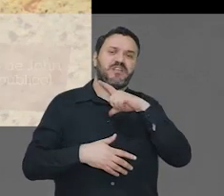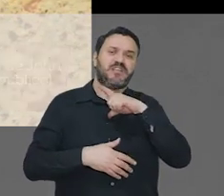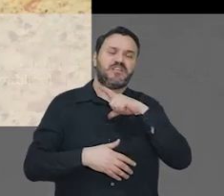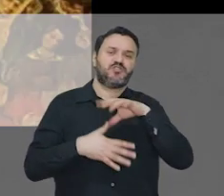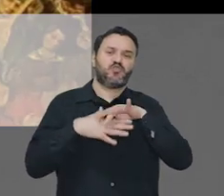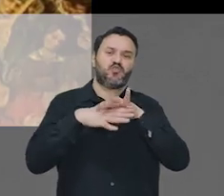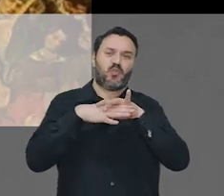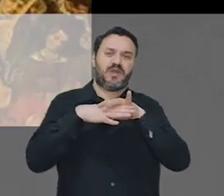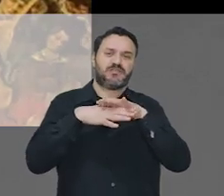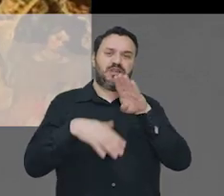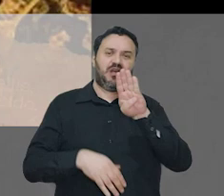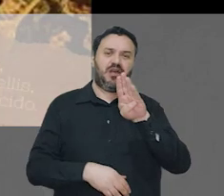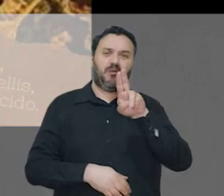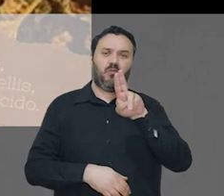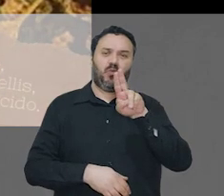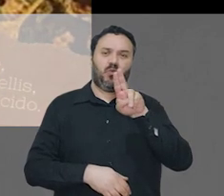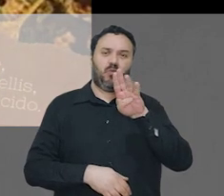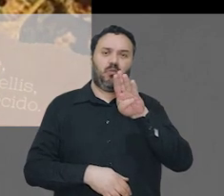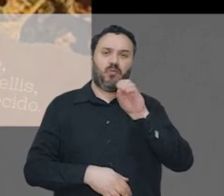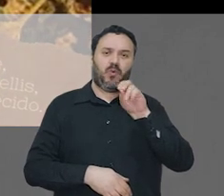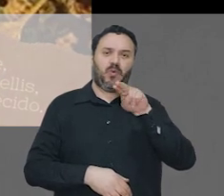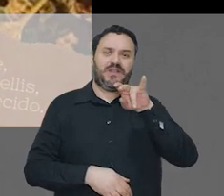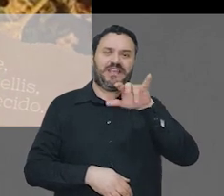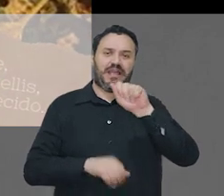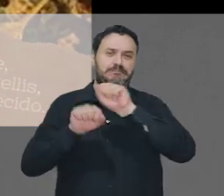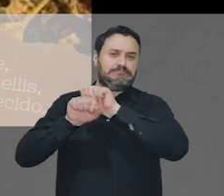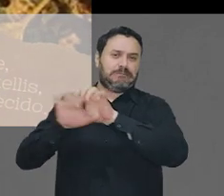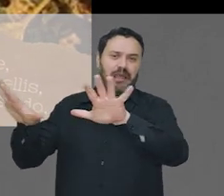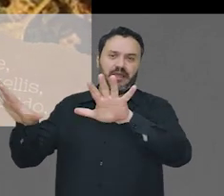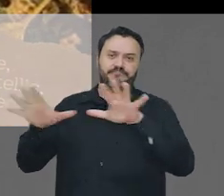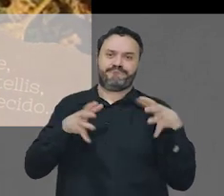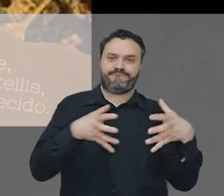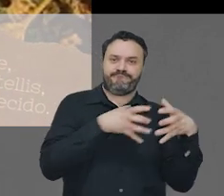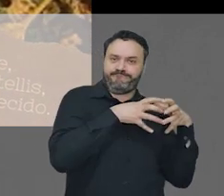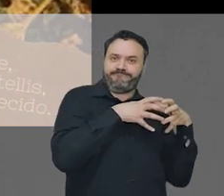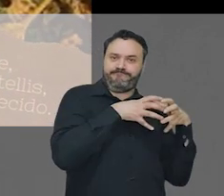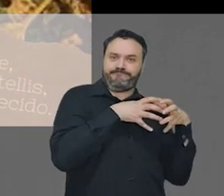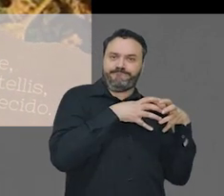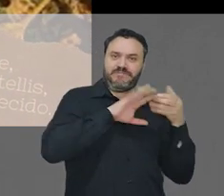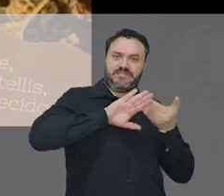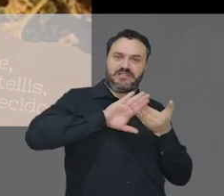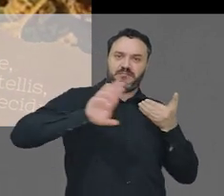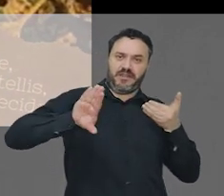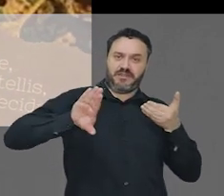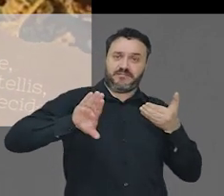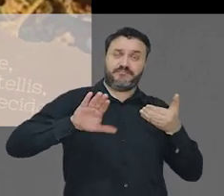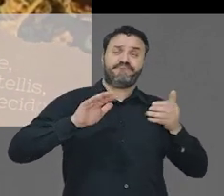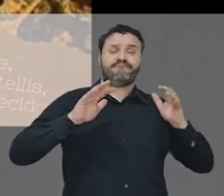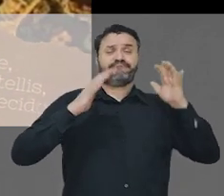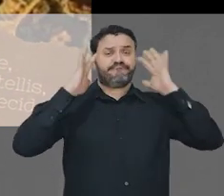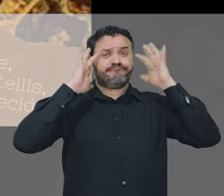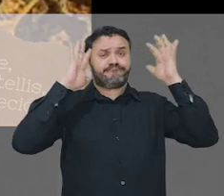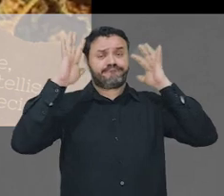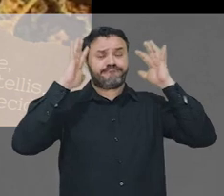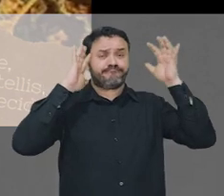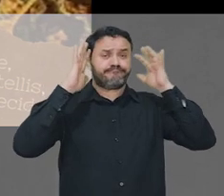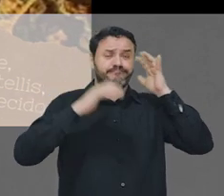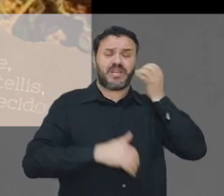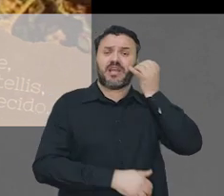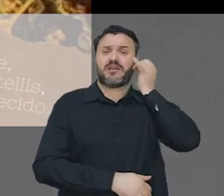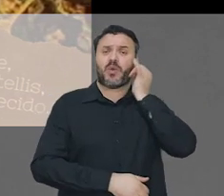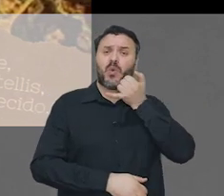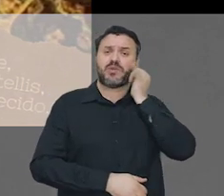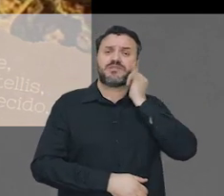de 1348. Na sua estadia ali, os jovens se distraem em um jogo de contação